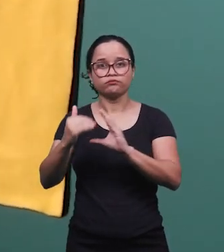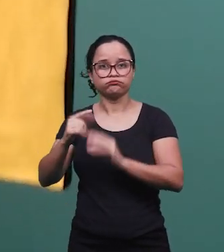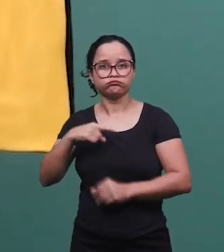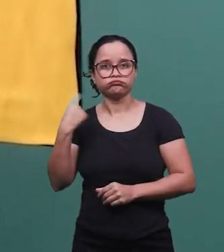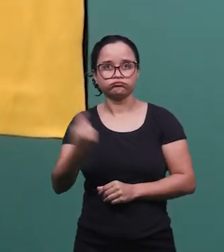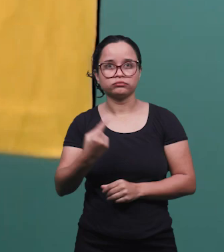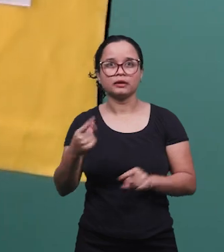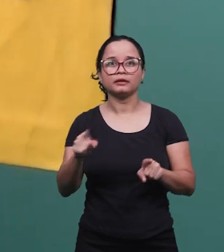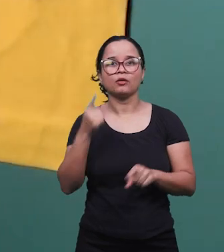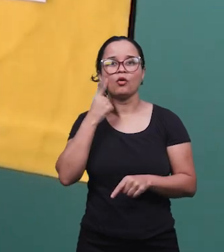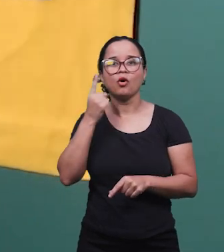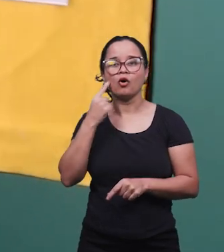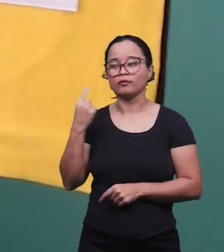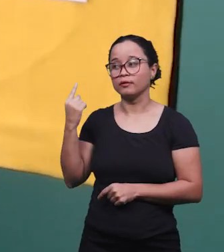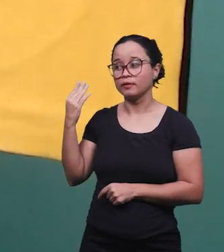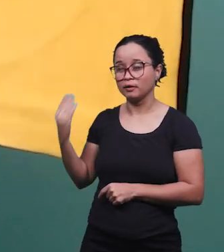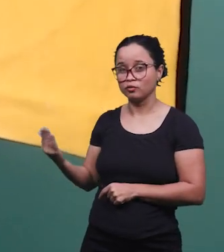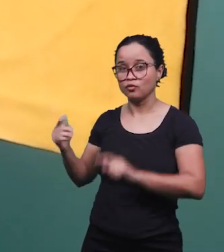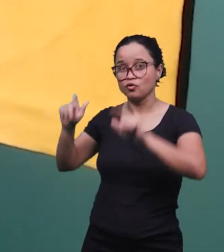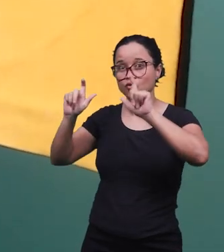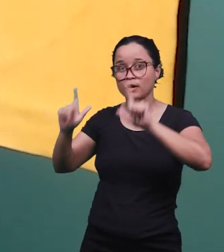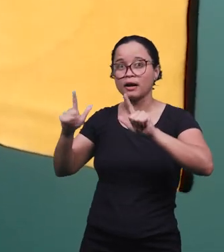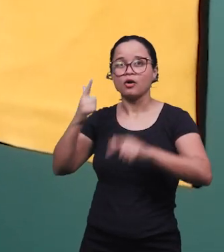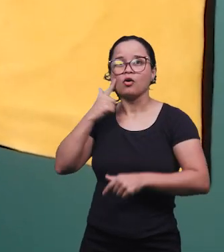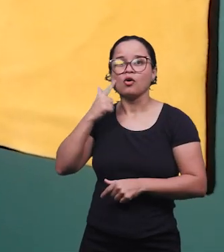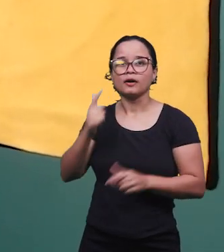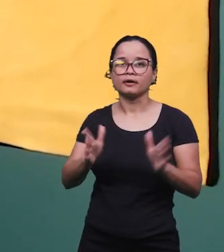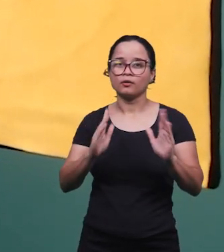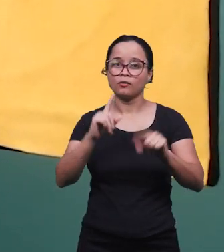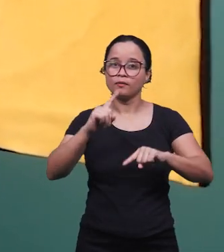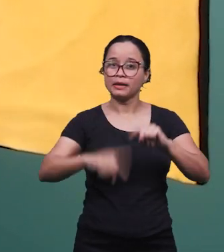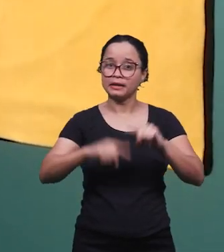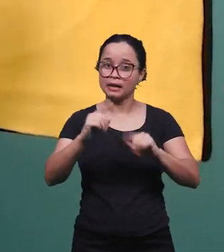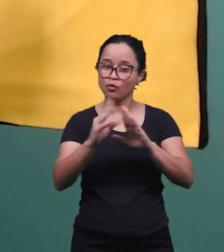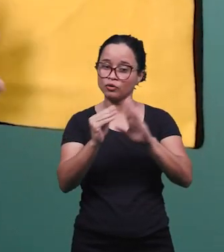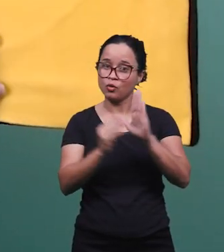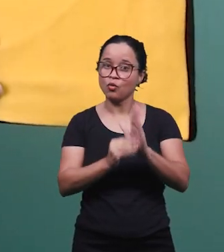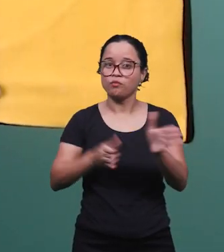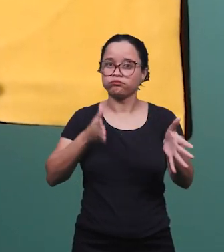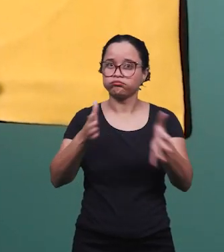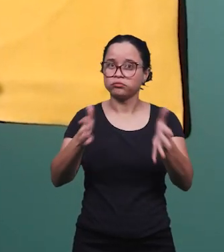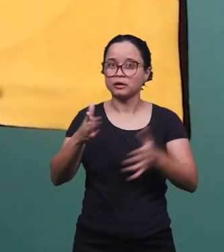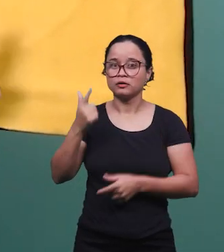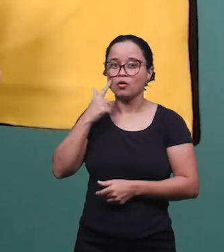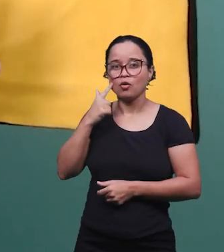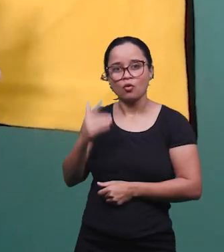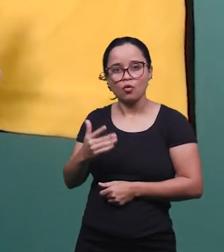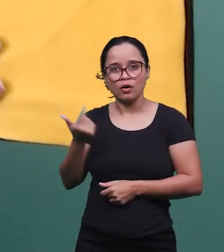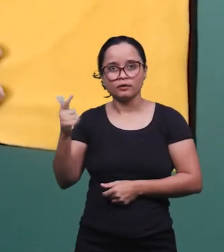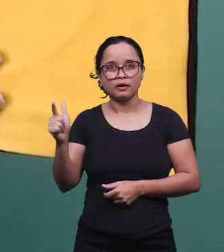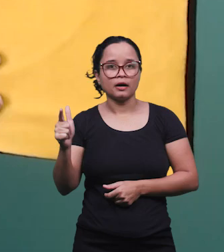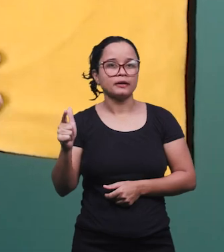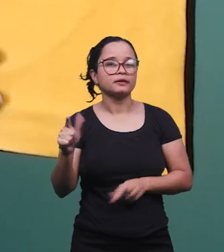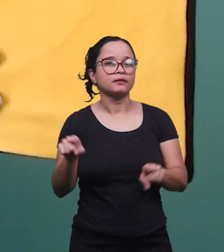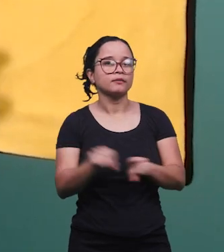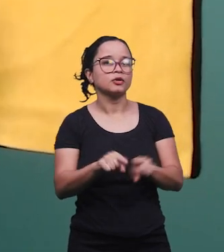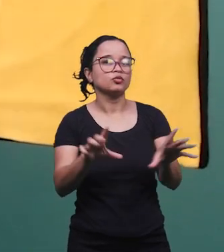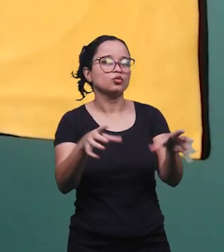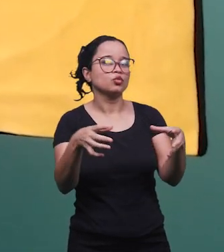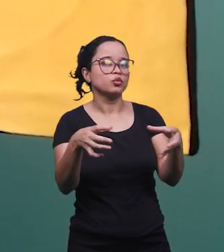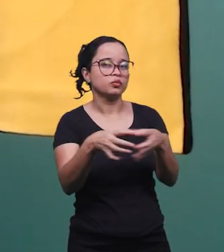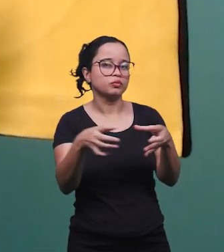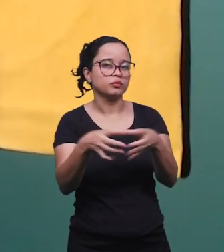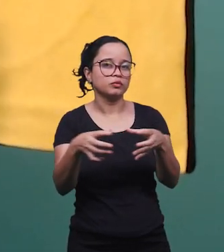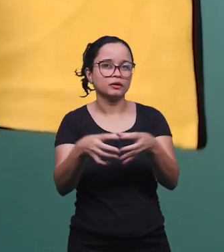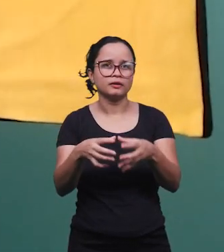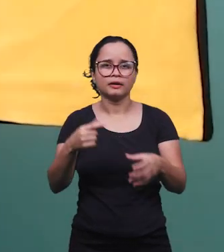vão ficar deste lado aqui. Esse material da acessibilidade e desse lado aqui, o material das classes.